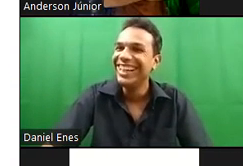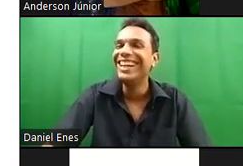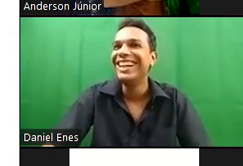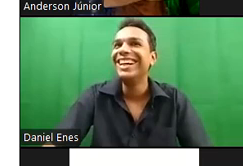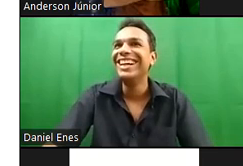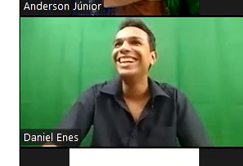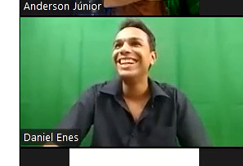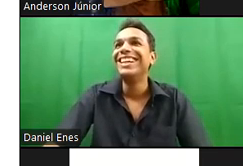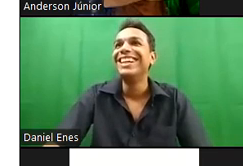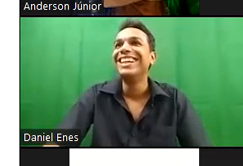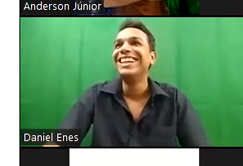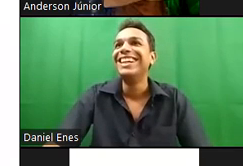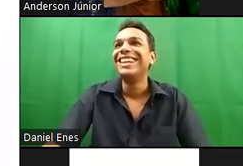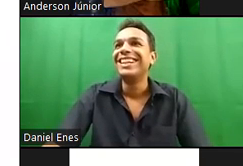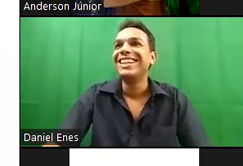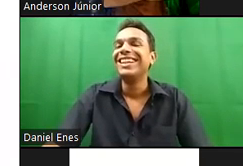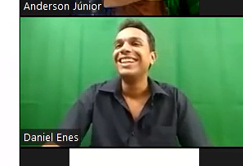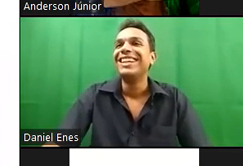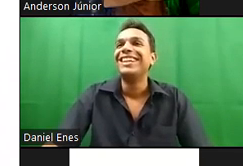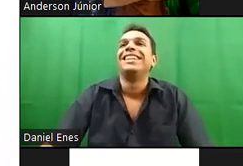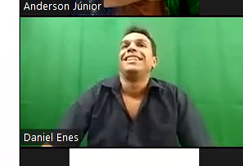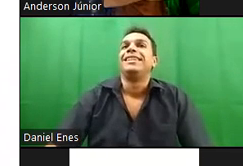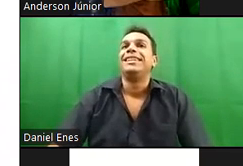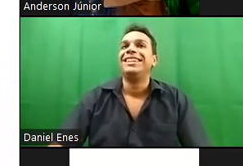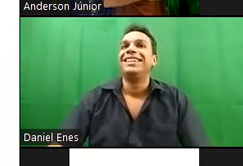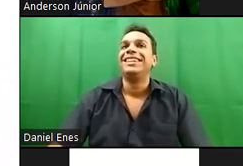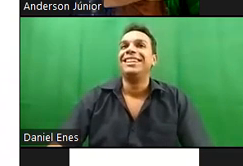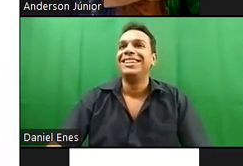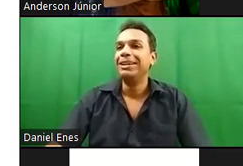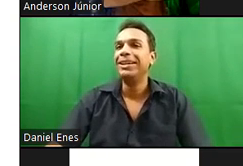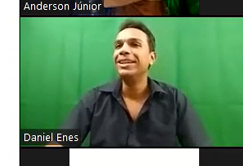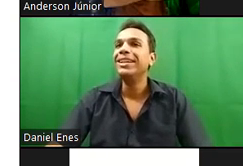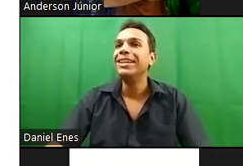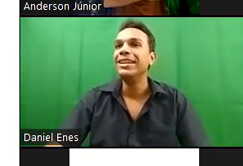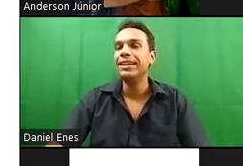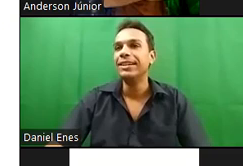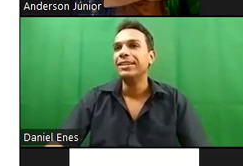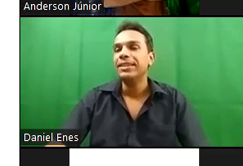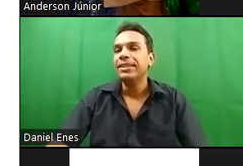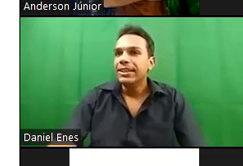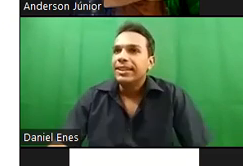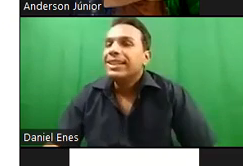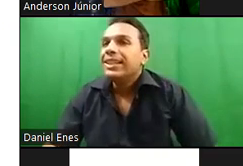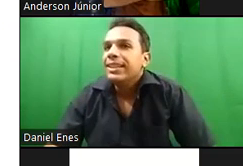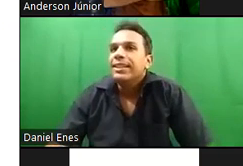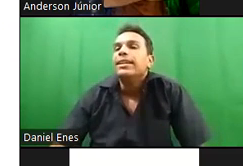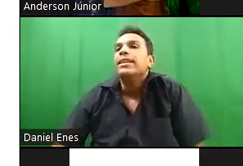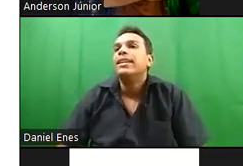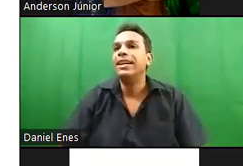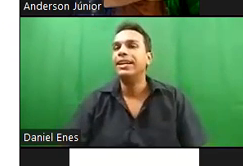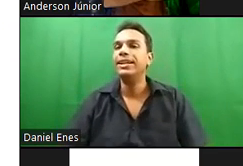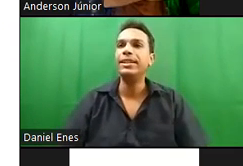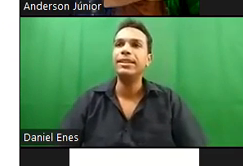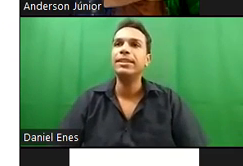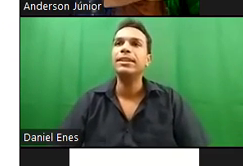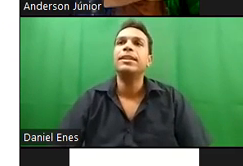é interessante, cara. Eu achei. Então, aí, um dos motivos também que eu falei para a gente